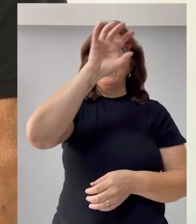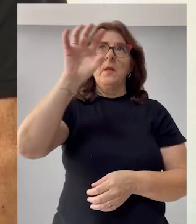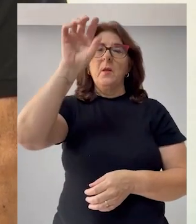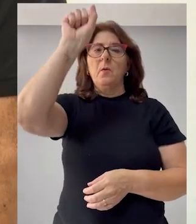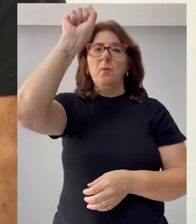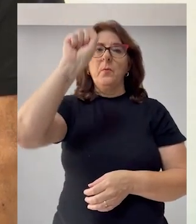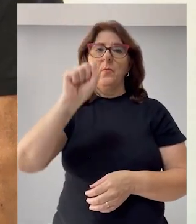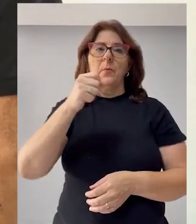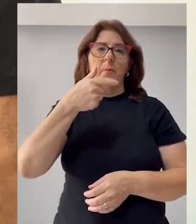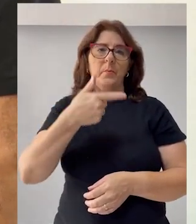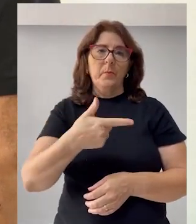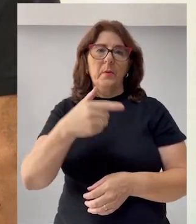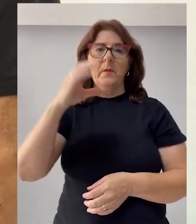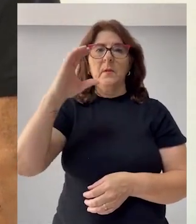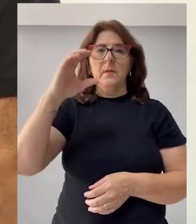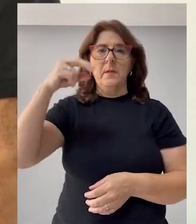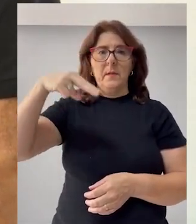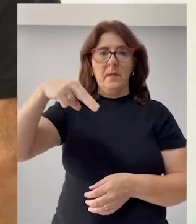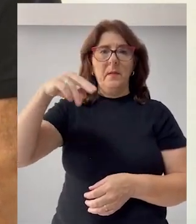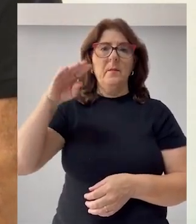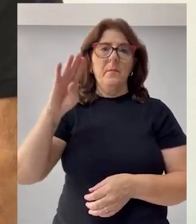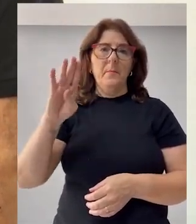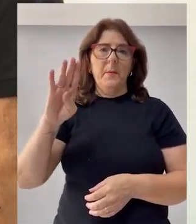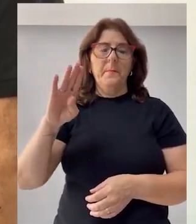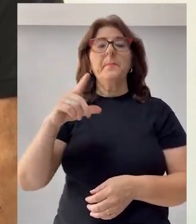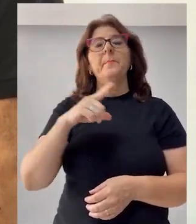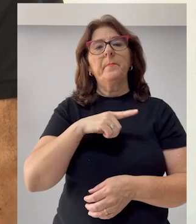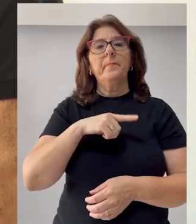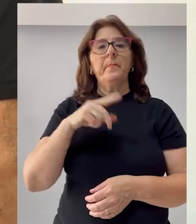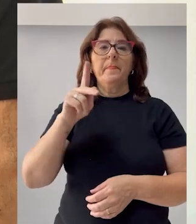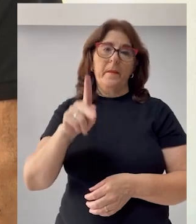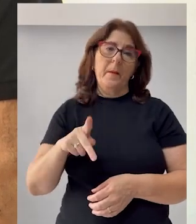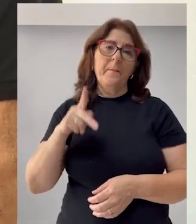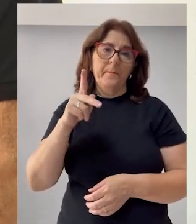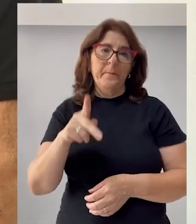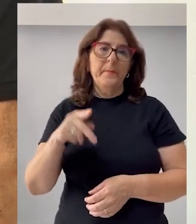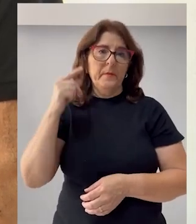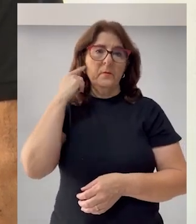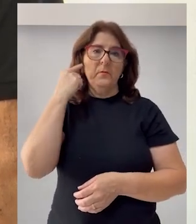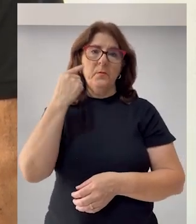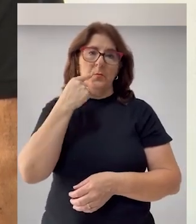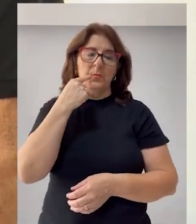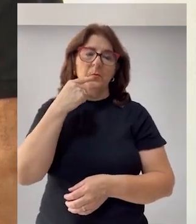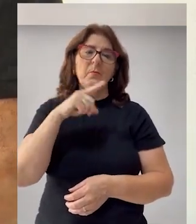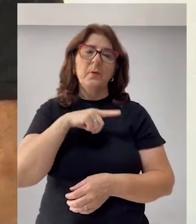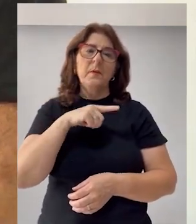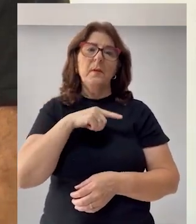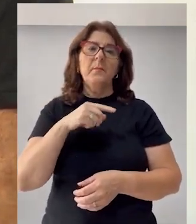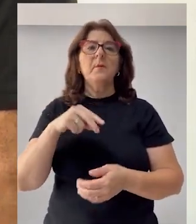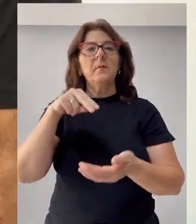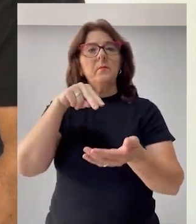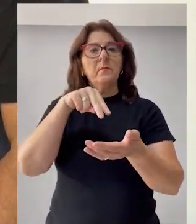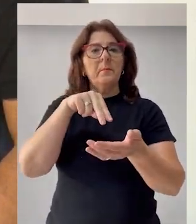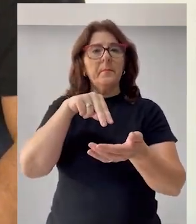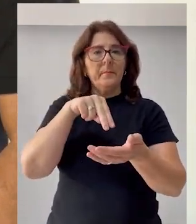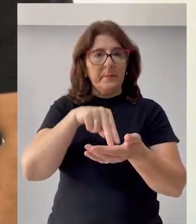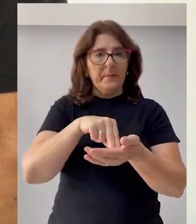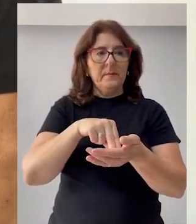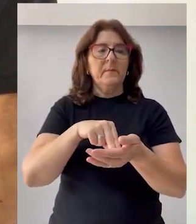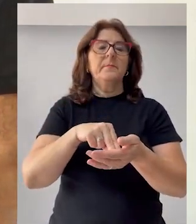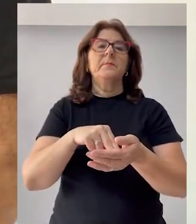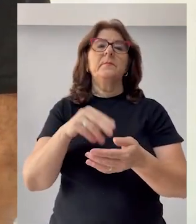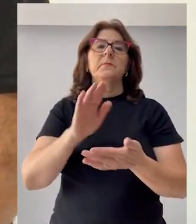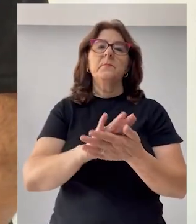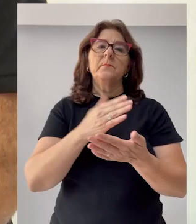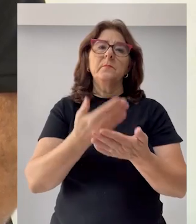2 da CNBB, porque nós temos a Pastoral do Surdo e temos os intérpretes católicos que fazem parte da Pastoral do Surdo. E eu